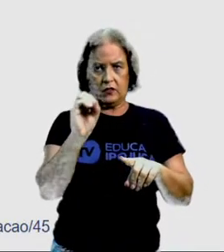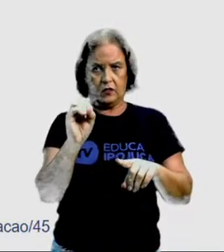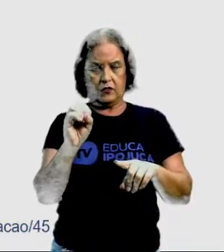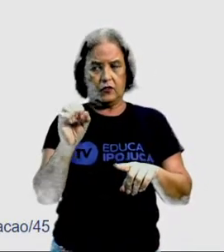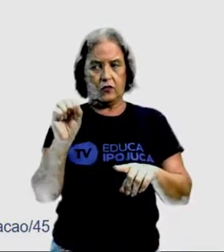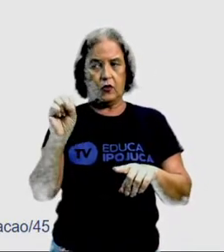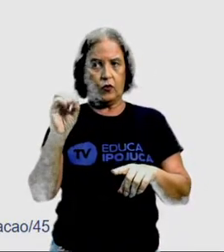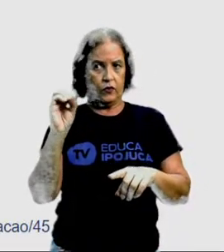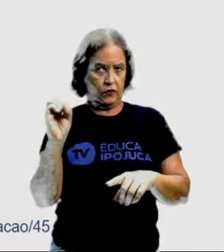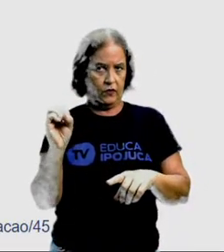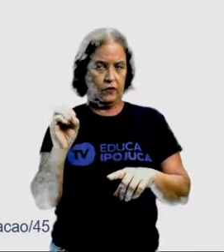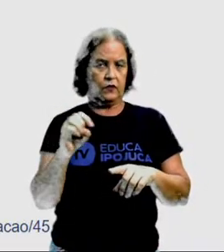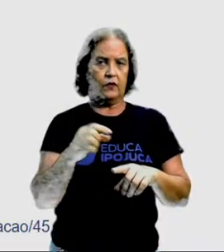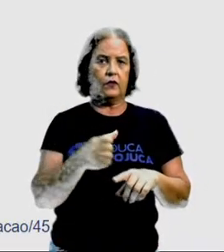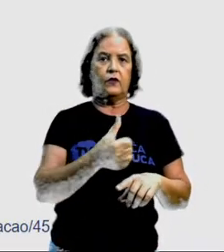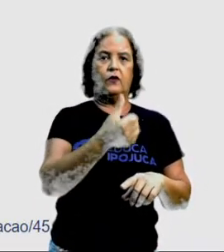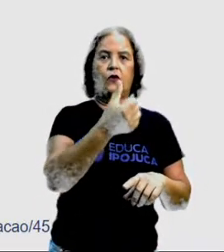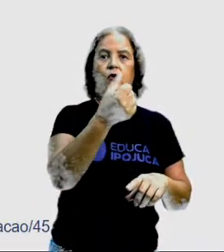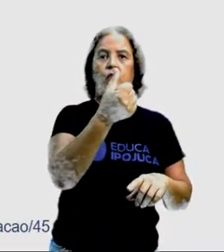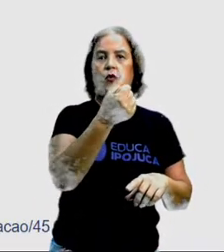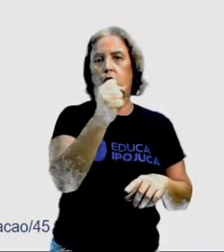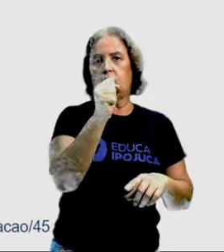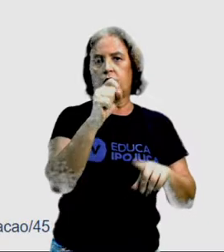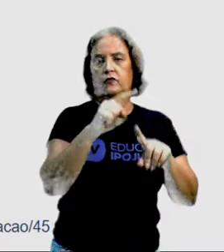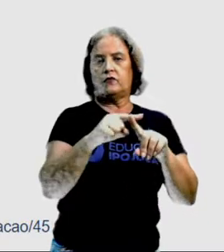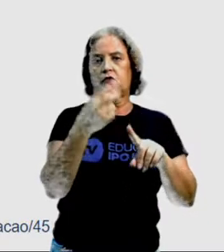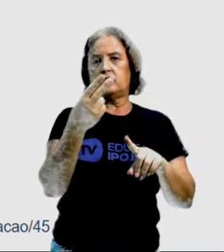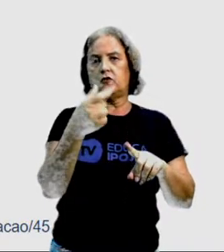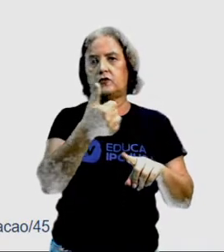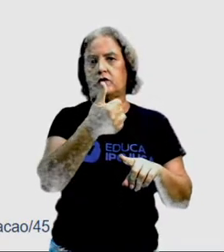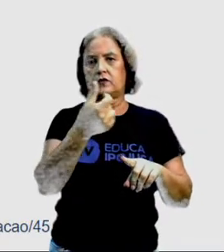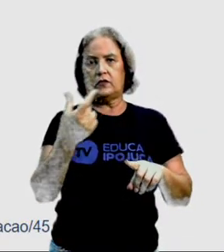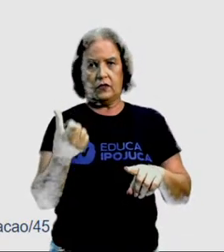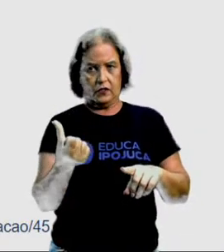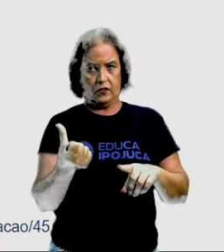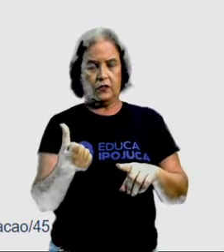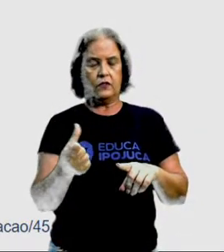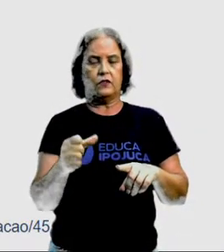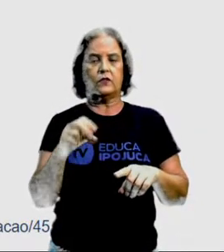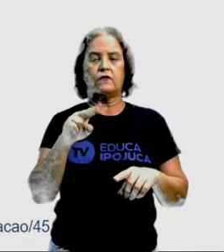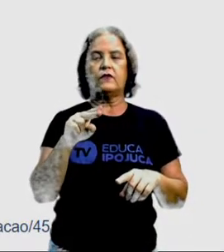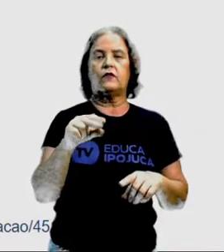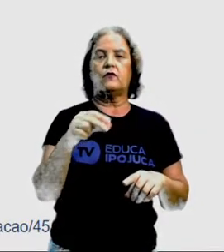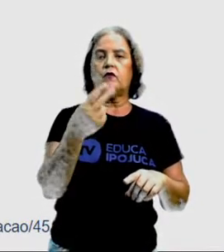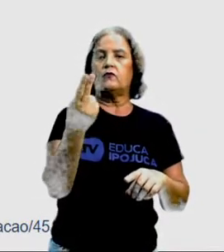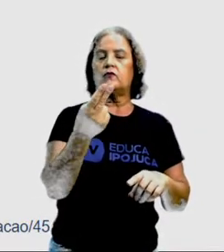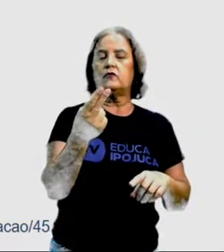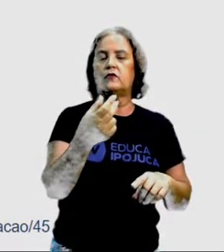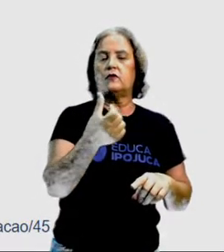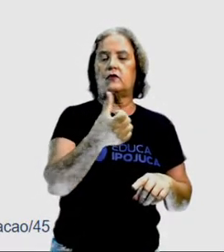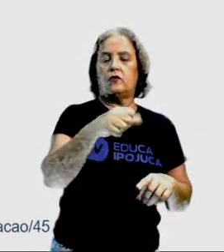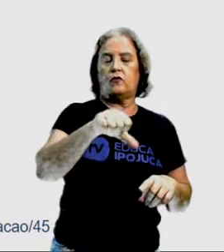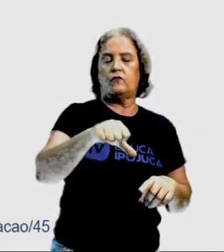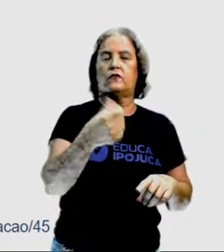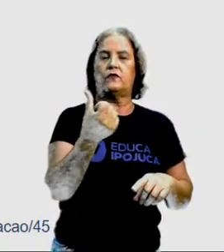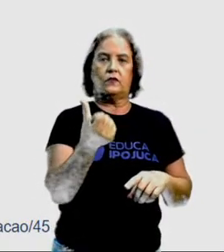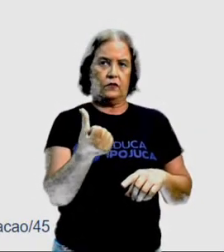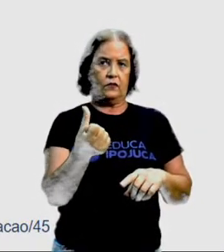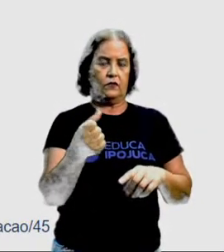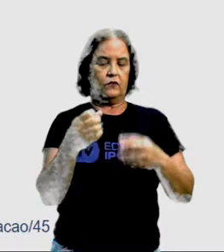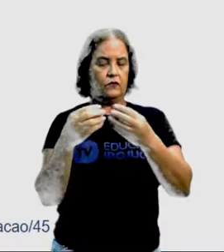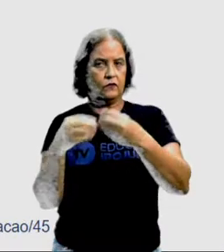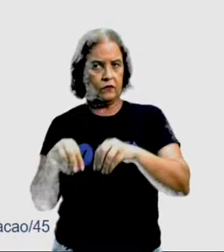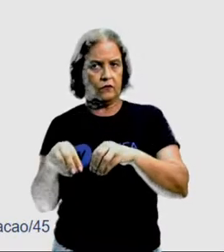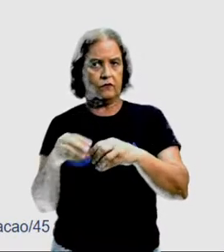igual a 16, que então 80 mais 16 vai dar o quê? A configuração de 96 ovos. Na outra